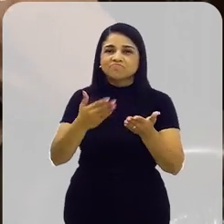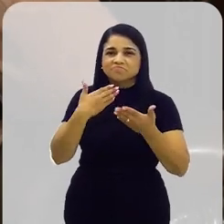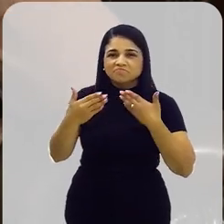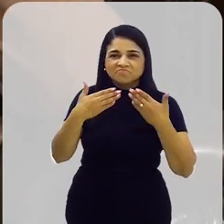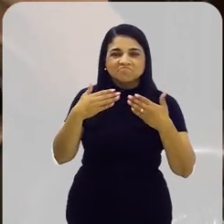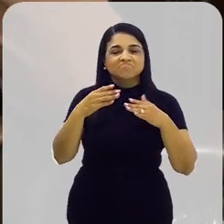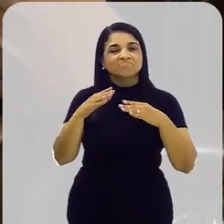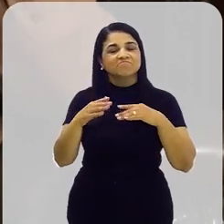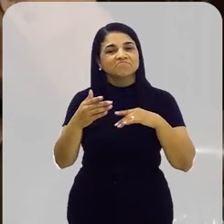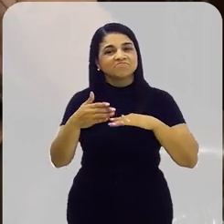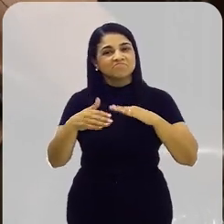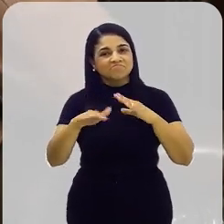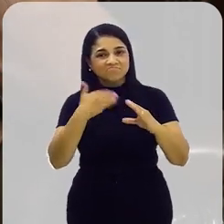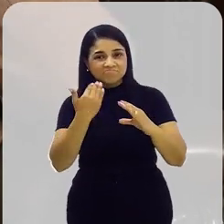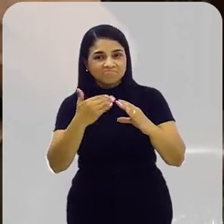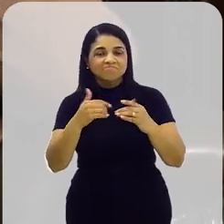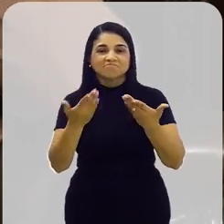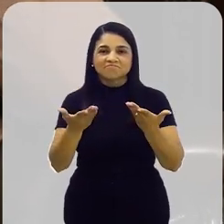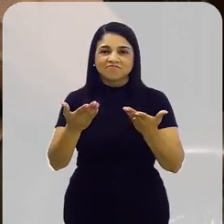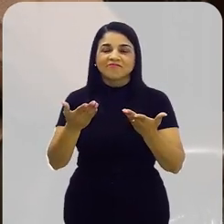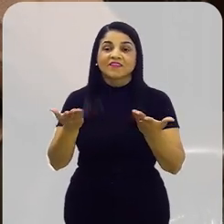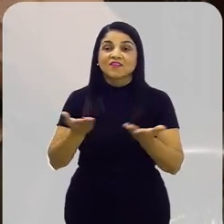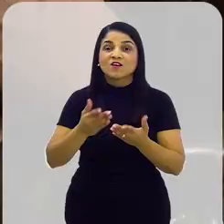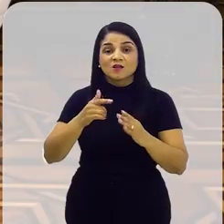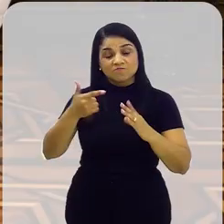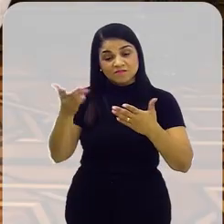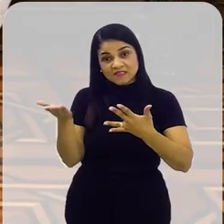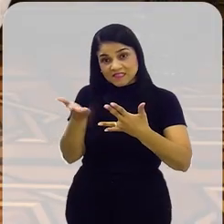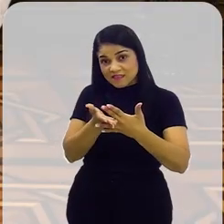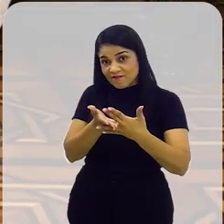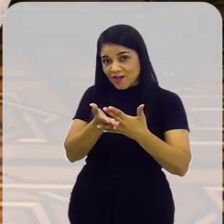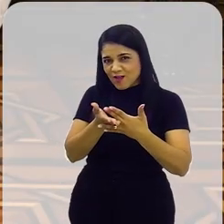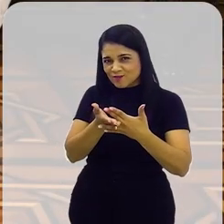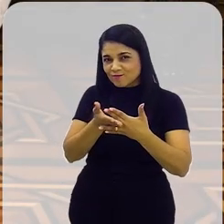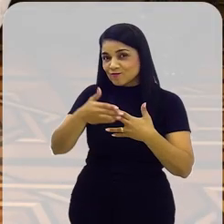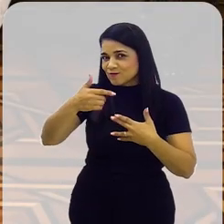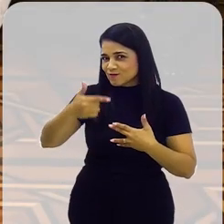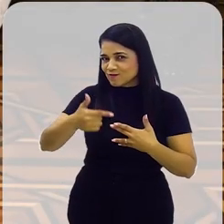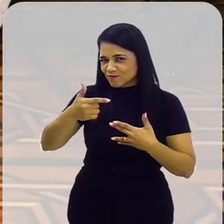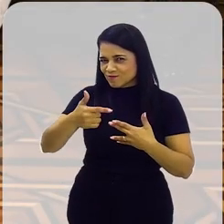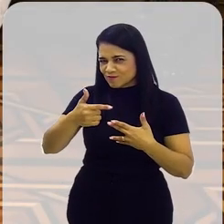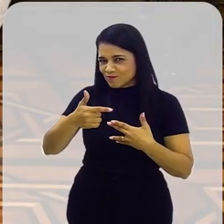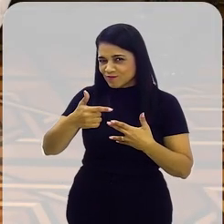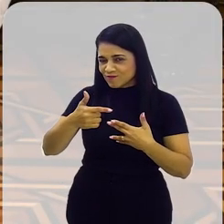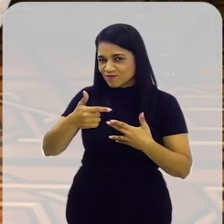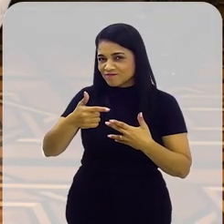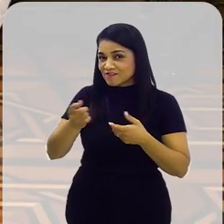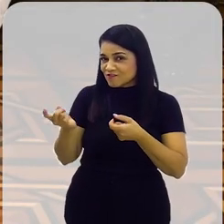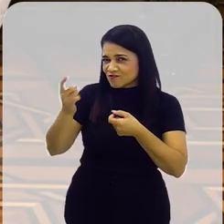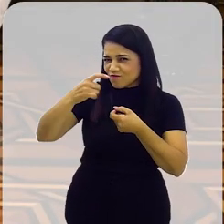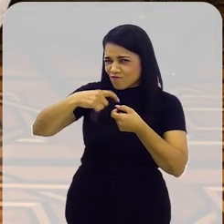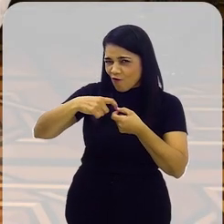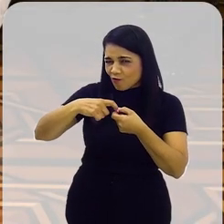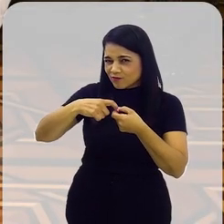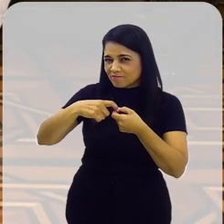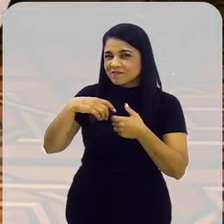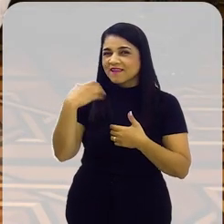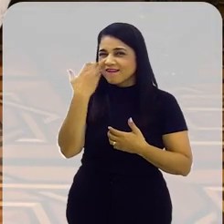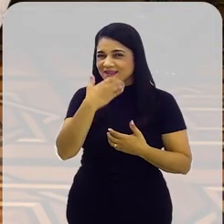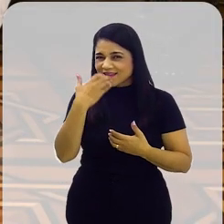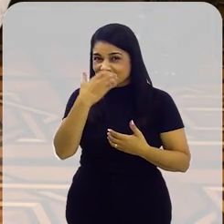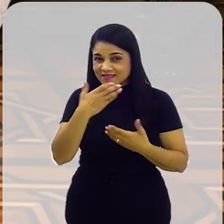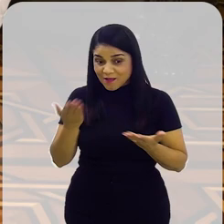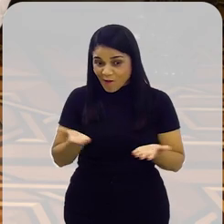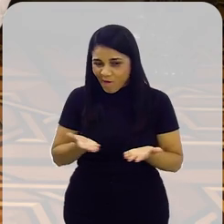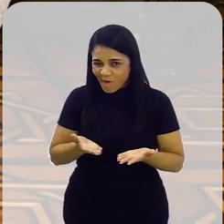manda ideia, a gente vai bater um papo. Bruninha, vamos pro próximo bloco, canta uma musiquinha, só um pouquinho. Canto, eles vão cortar canto. Logo depois, tá? Mas, por favor, canta um